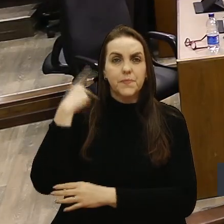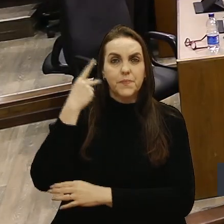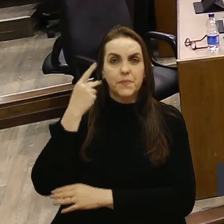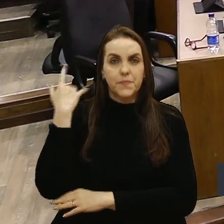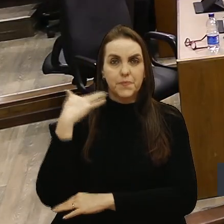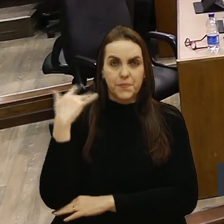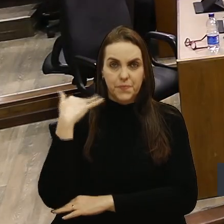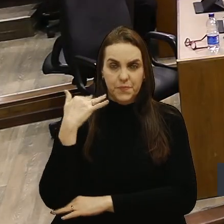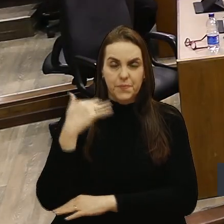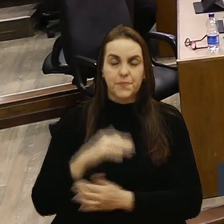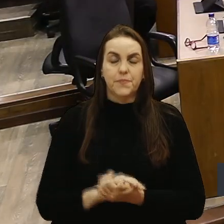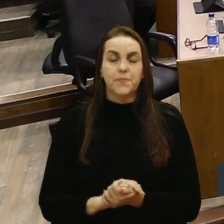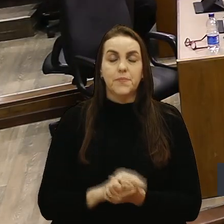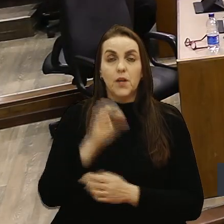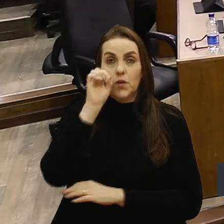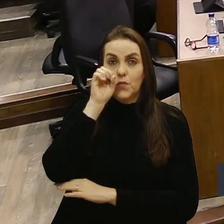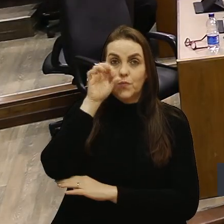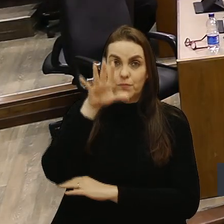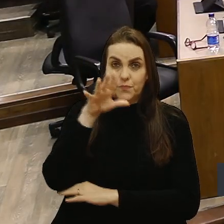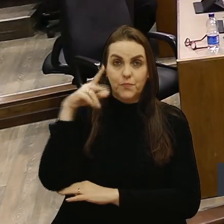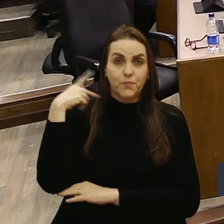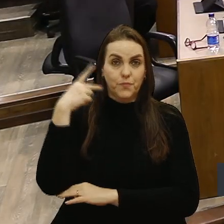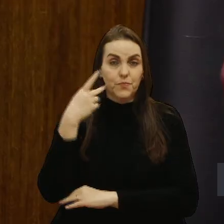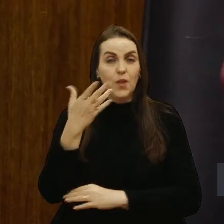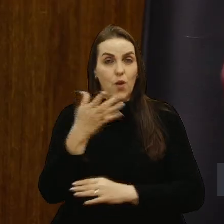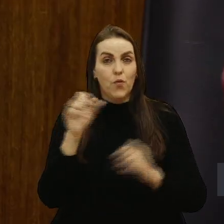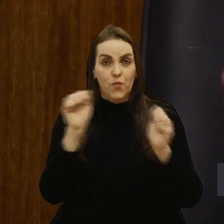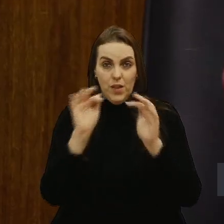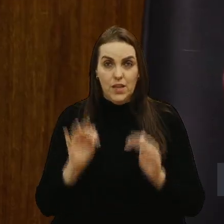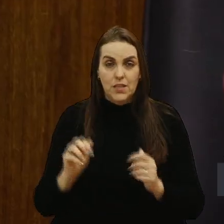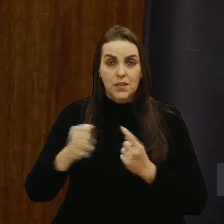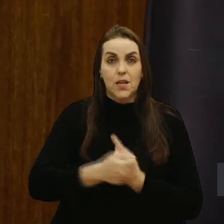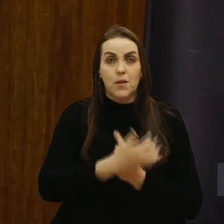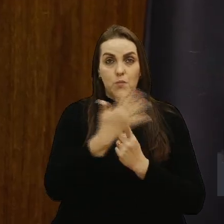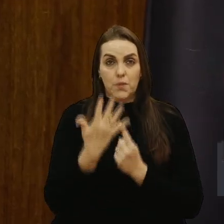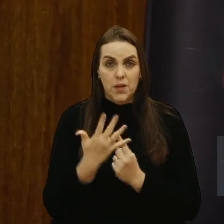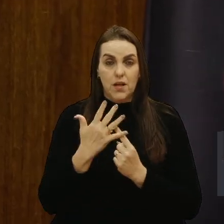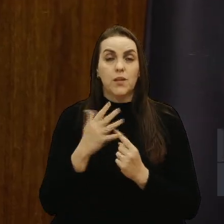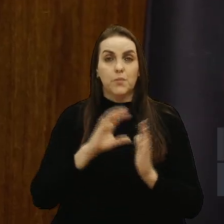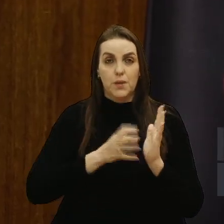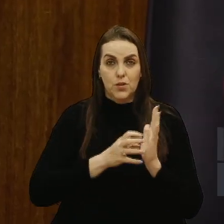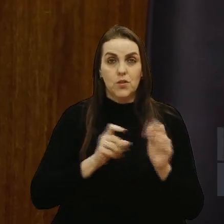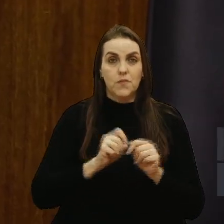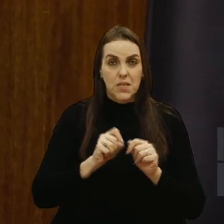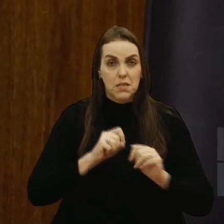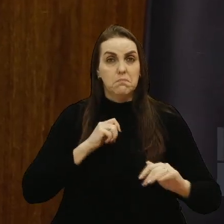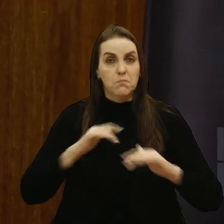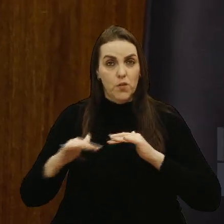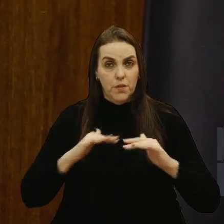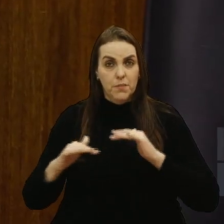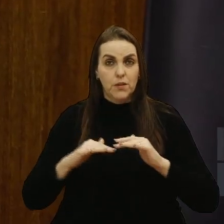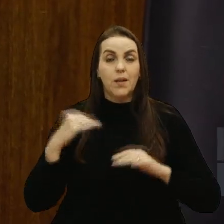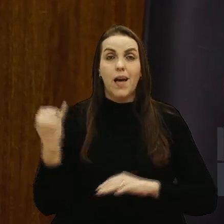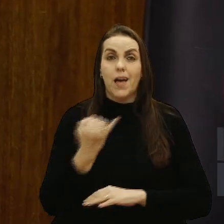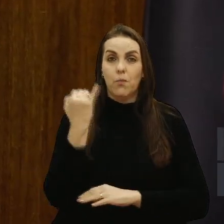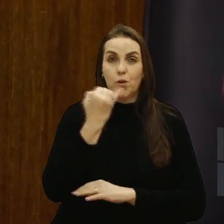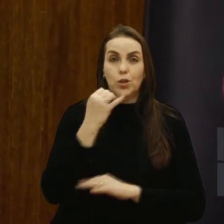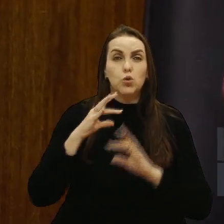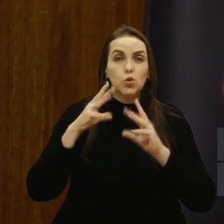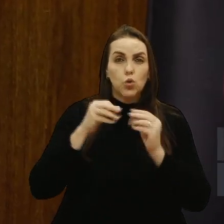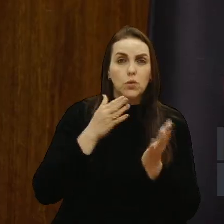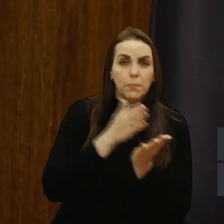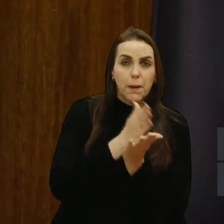Fiuza, eu fico muito feliz de ver os republicanos fazendo esses movimentos. É importante, né, que tenham partidos de todos os espectros participando